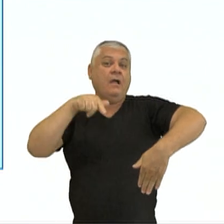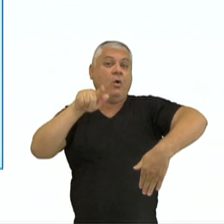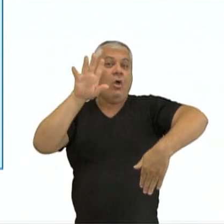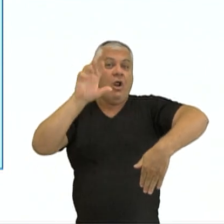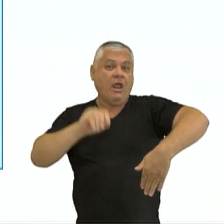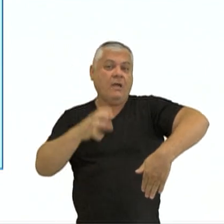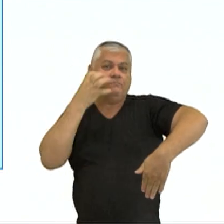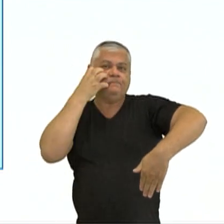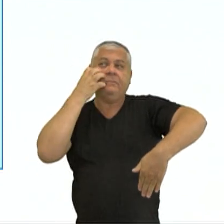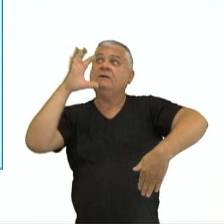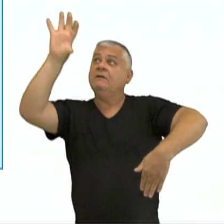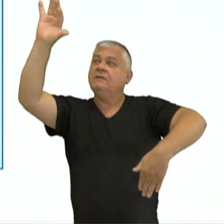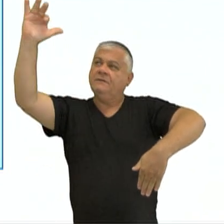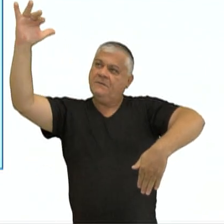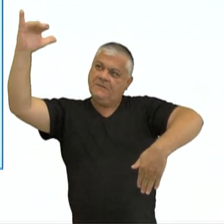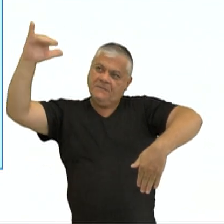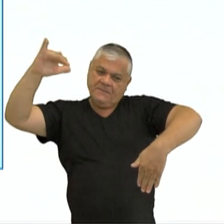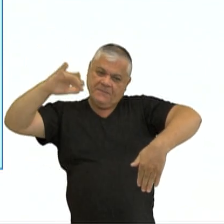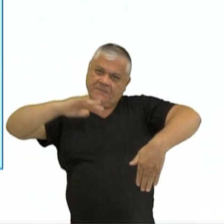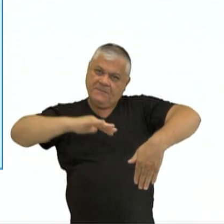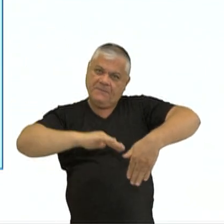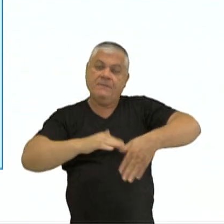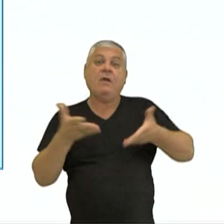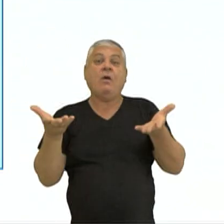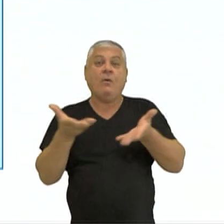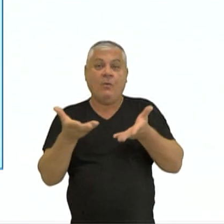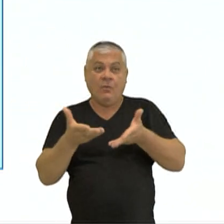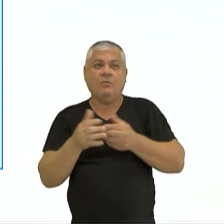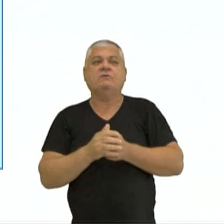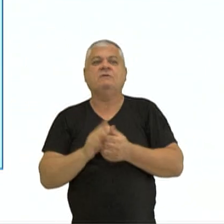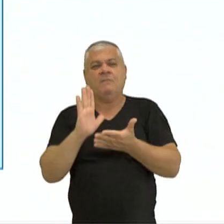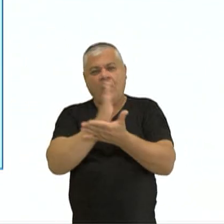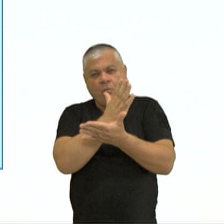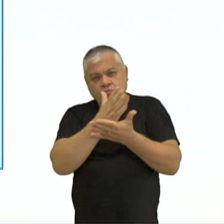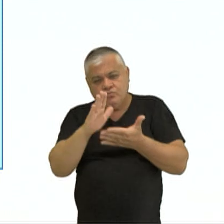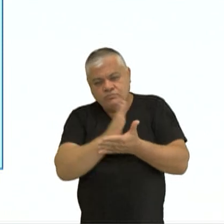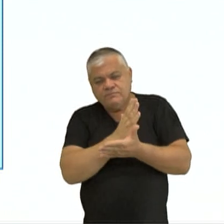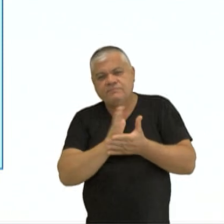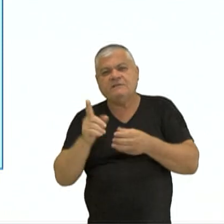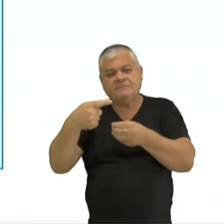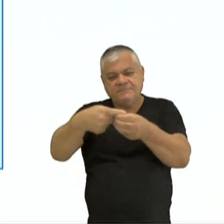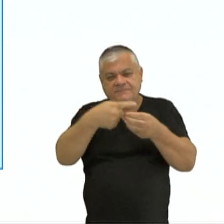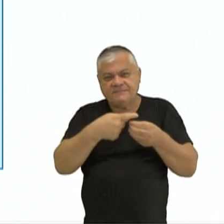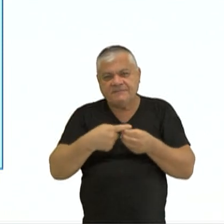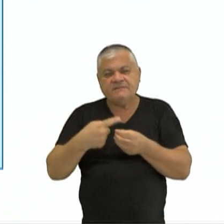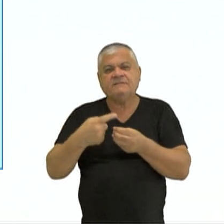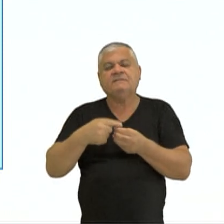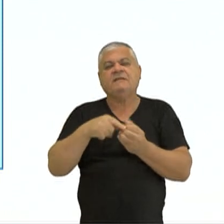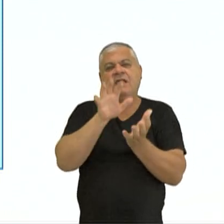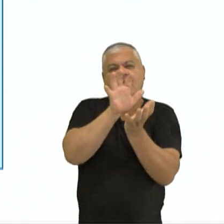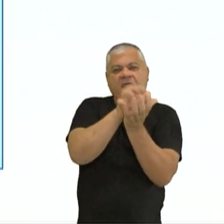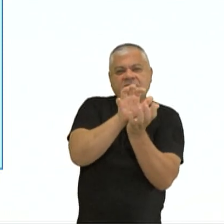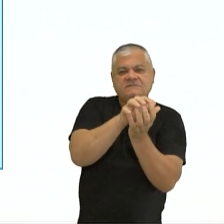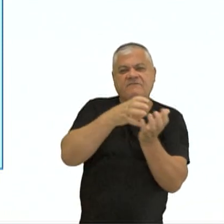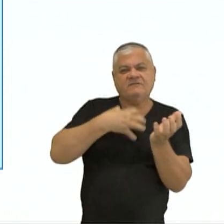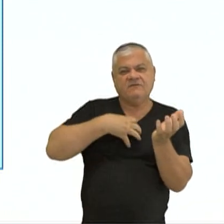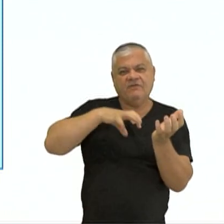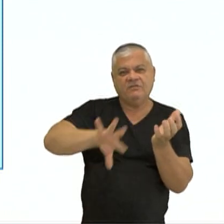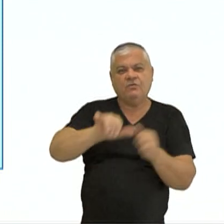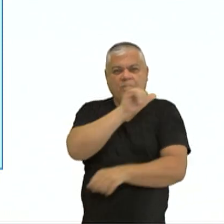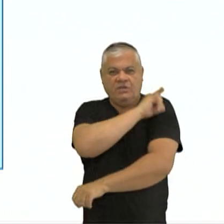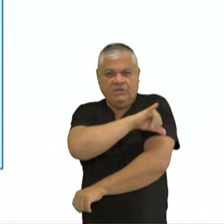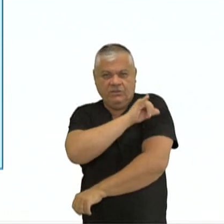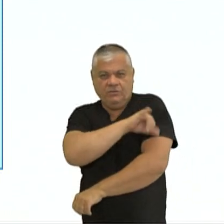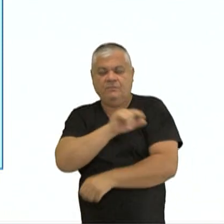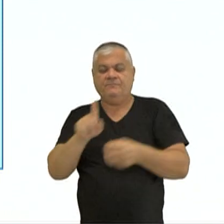da parte de onde é Angola hoje para algumas regiões do Brasil, Recife, Salvador, Rio de